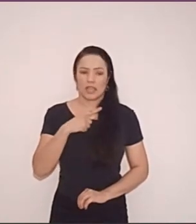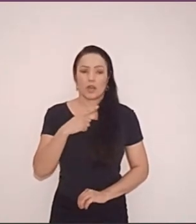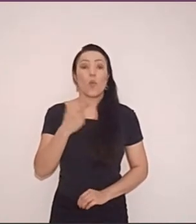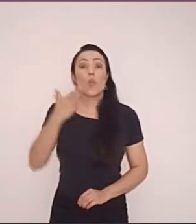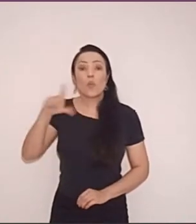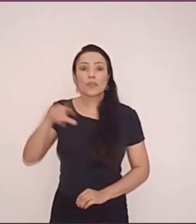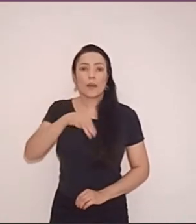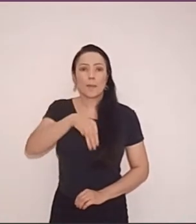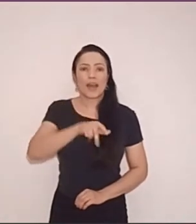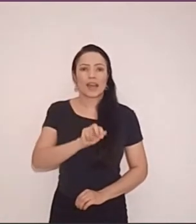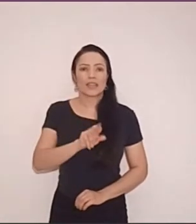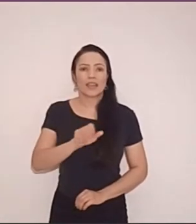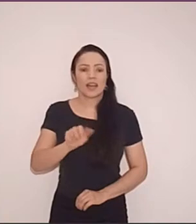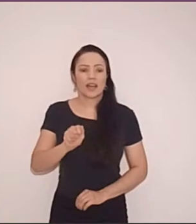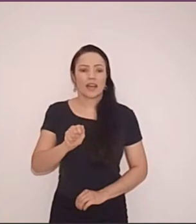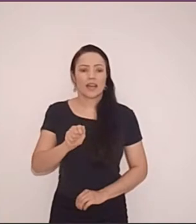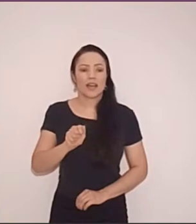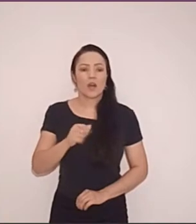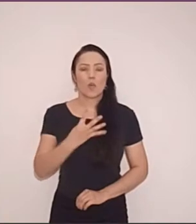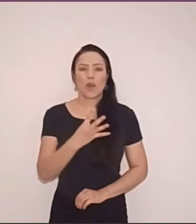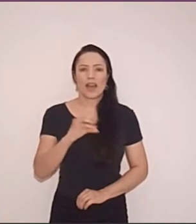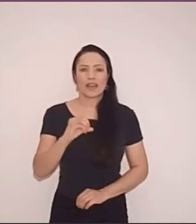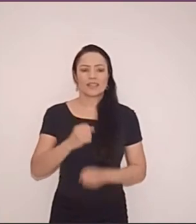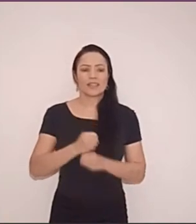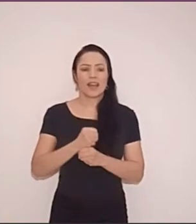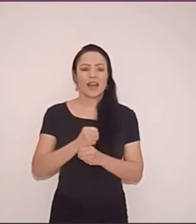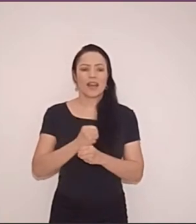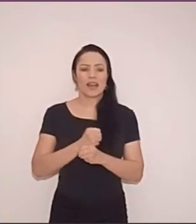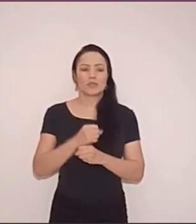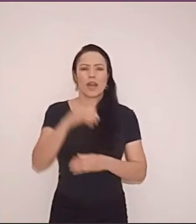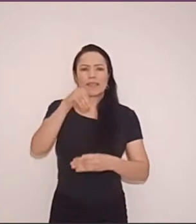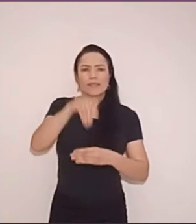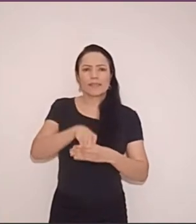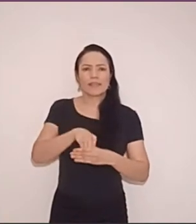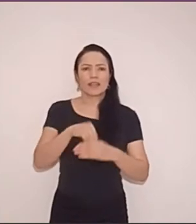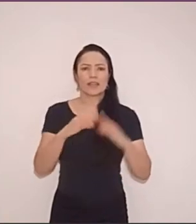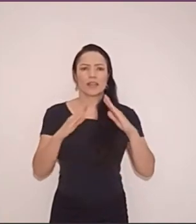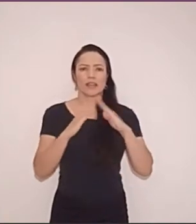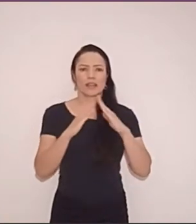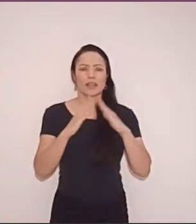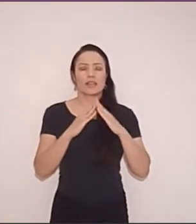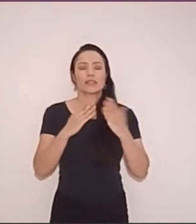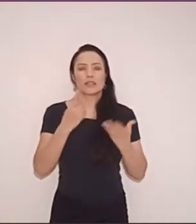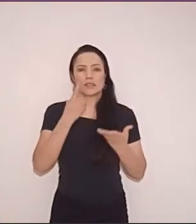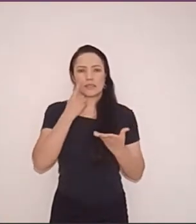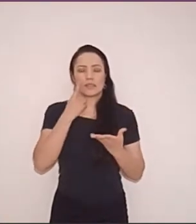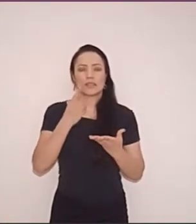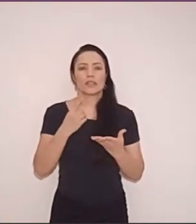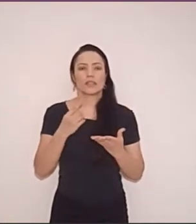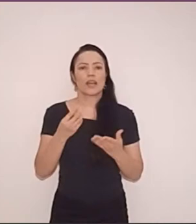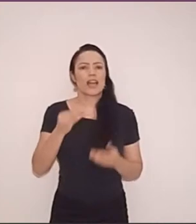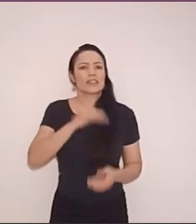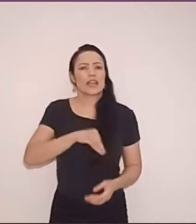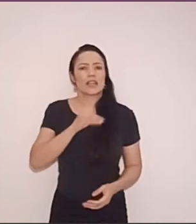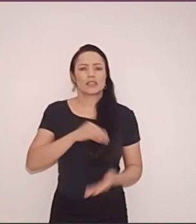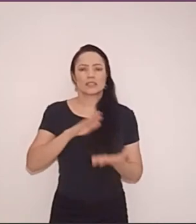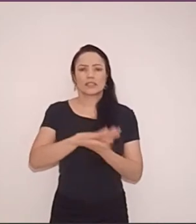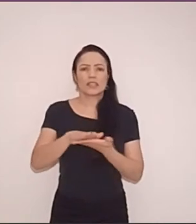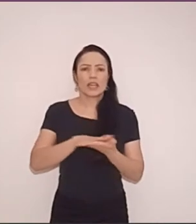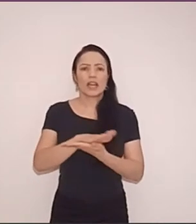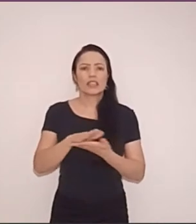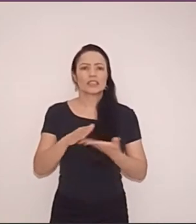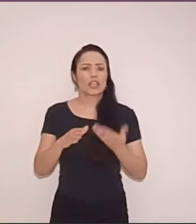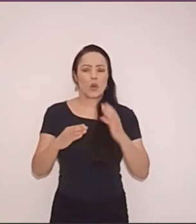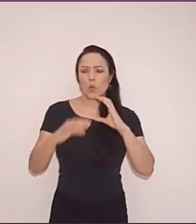40 anos dentro da em situação de trabalho escravo mesmo sem salário tem que se